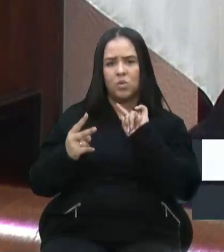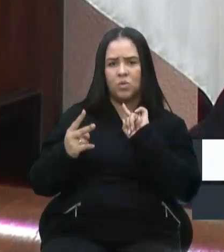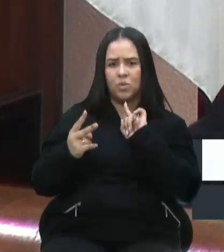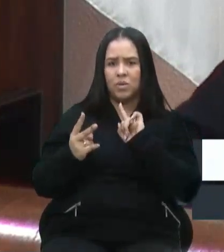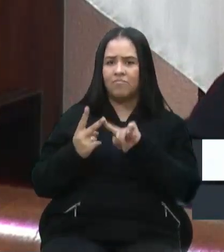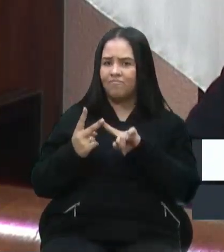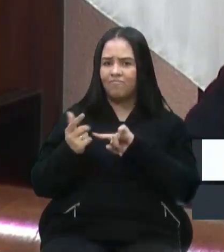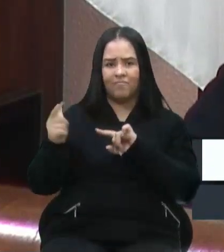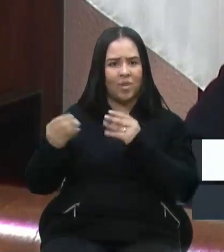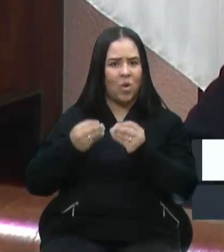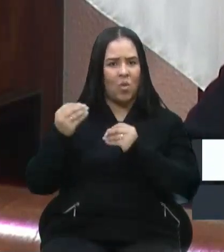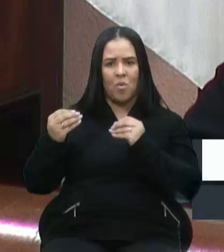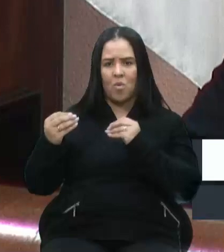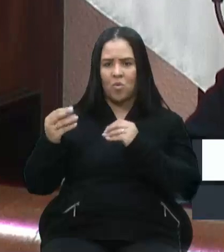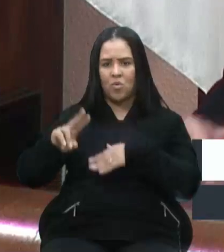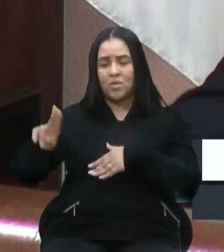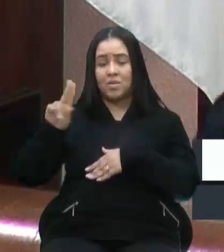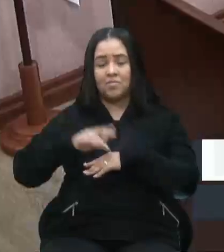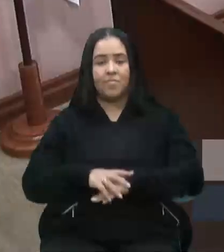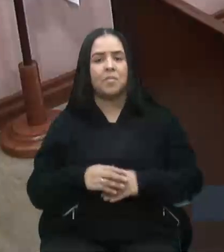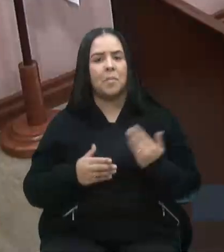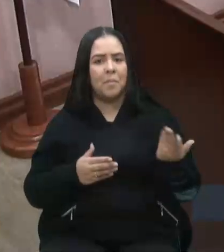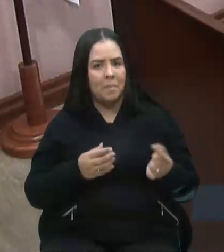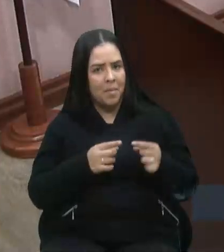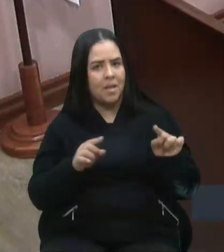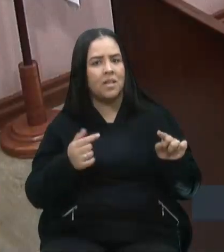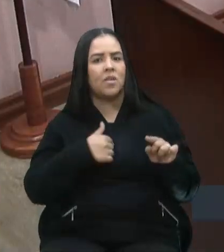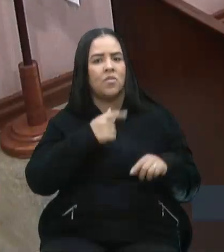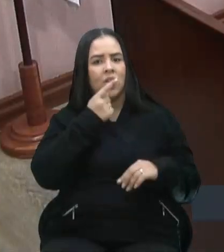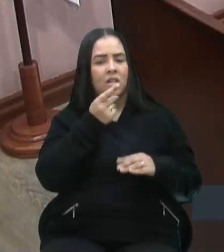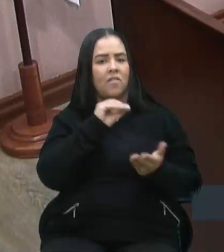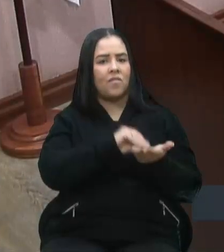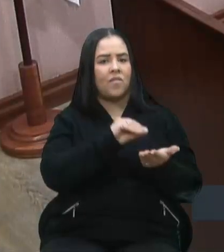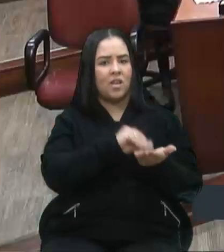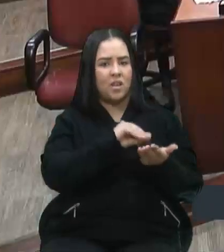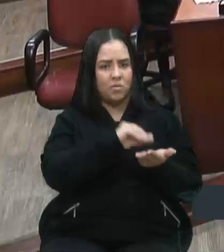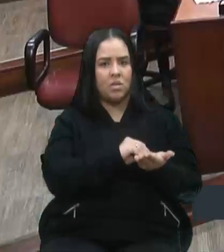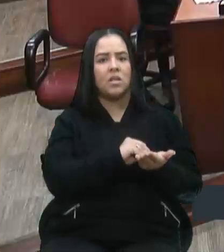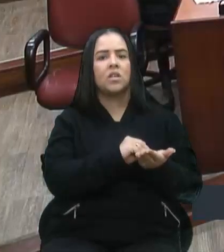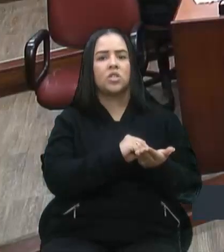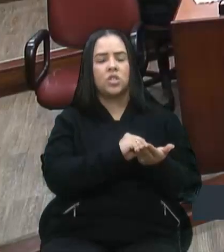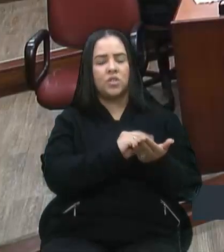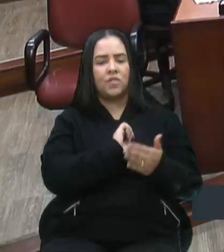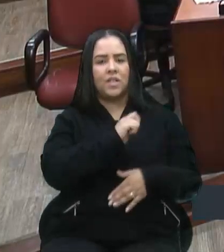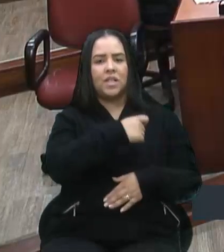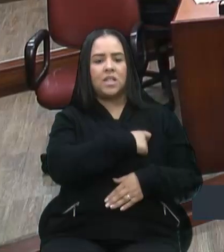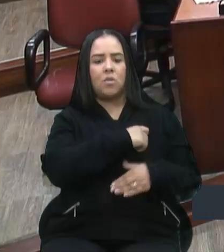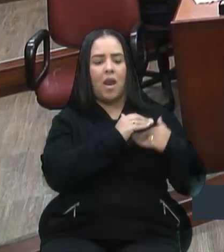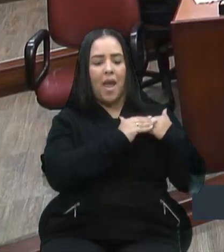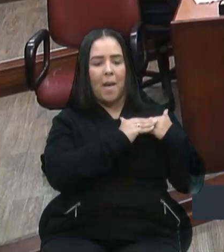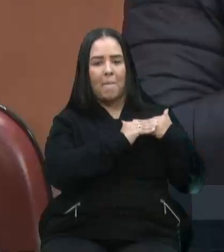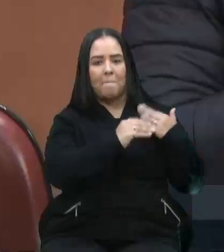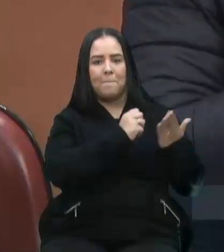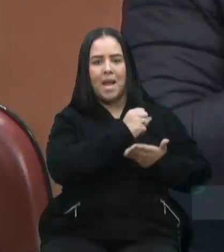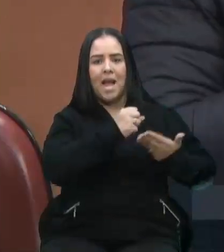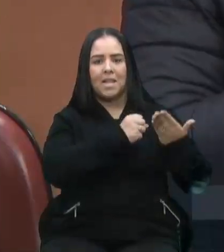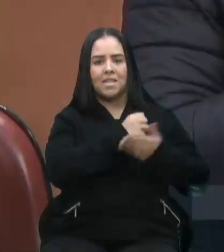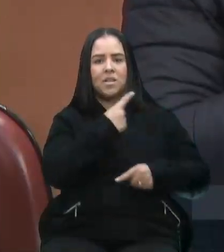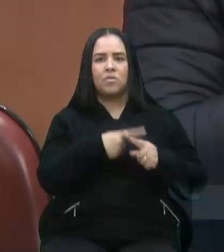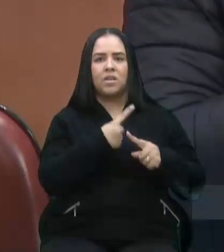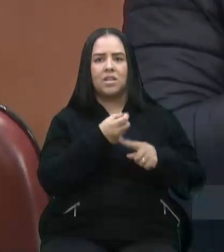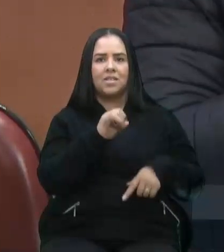quase intransitáveis. Obrigado. Mas, vereador D'Ambrosio, eu confirmo que há falta de fiscalização na base, porque ele não diminui. Se ele vier de 10,